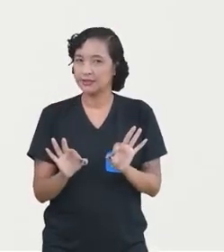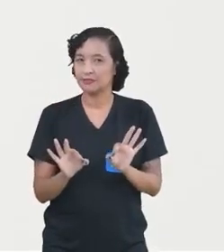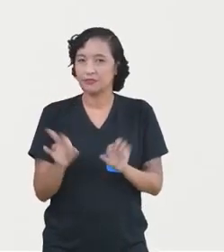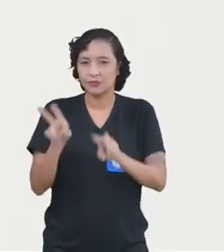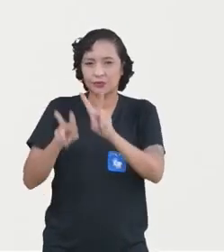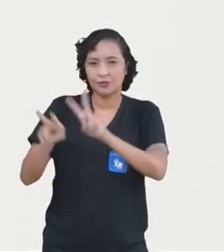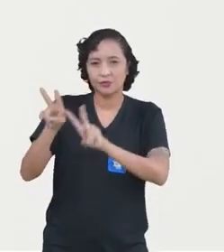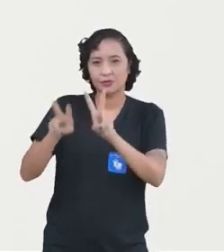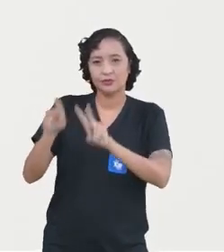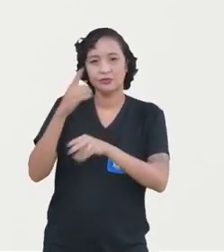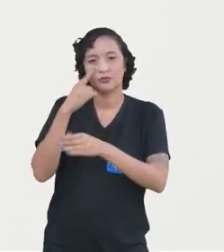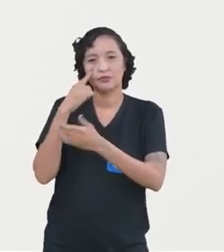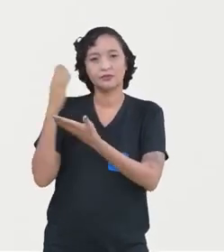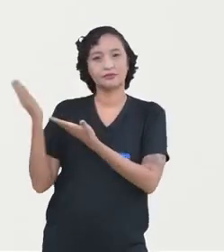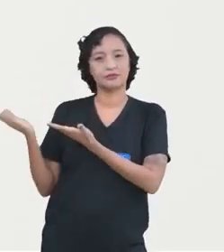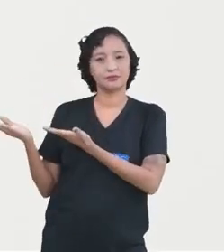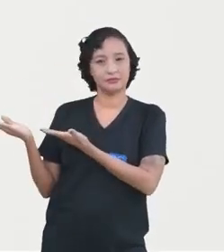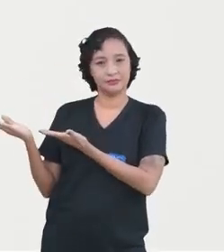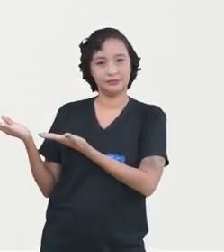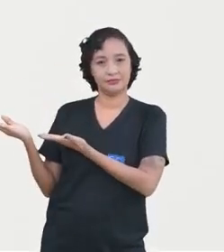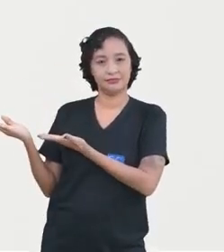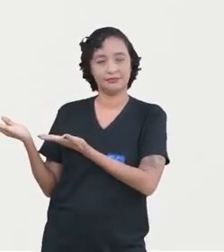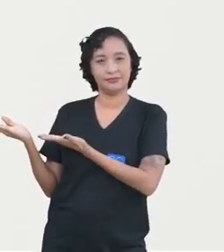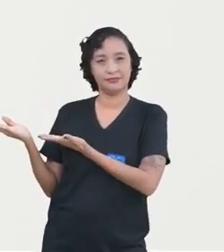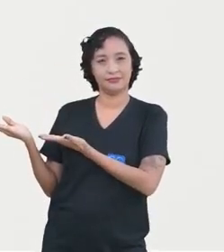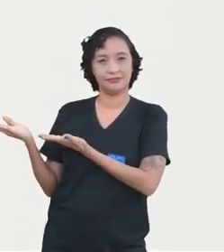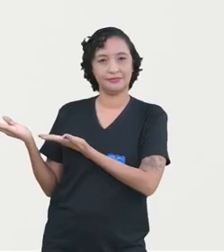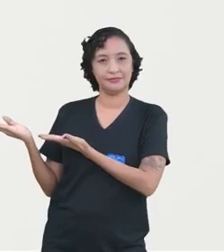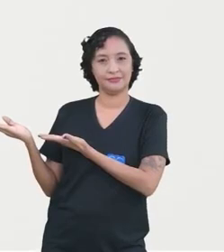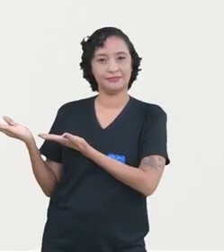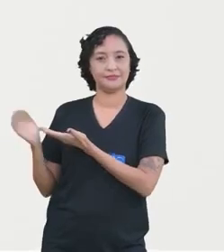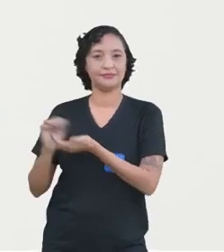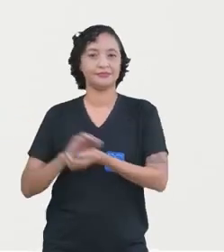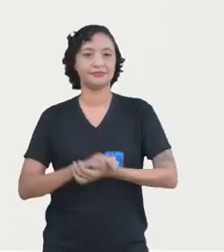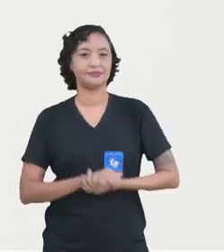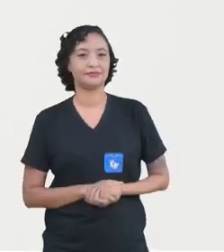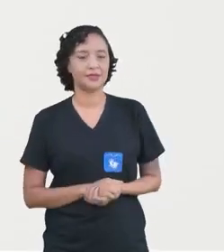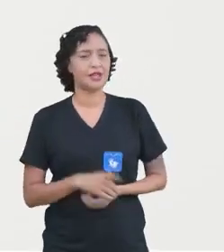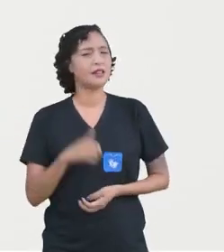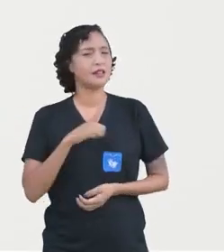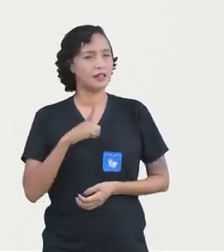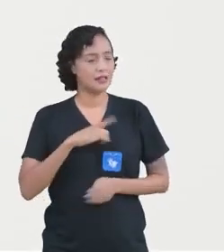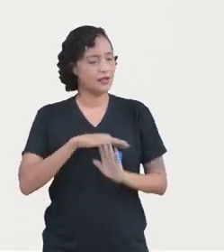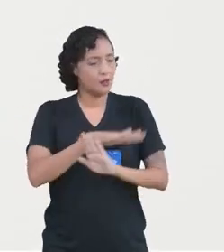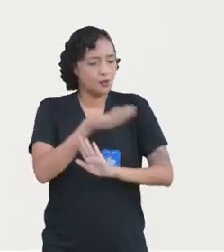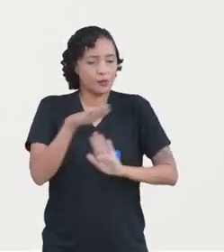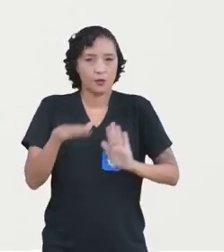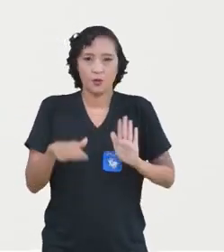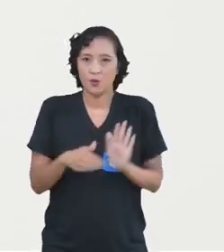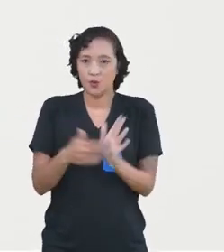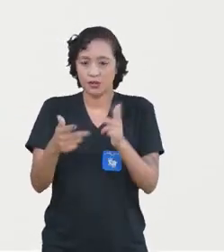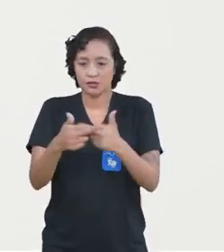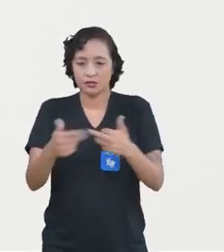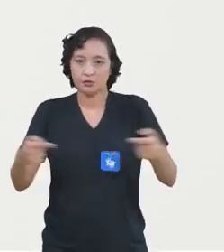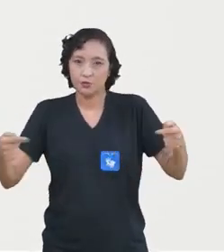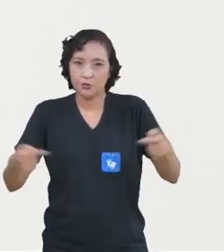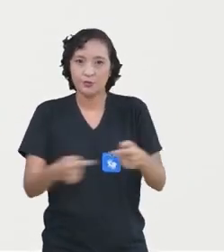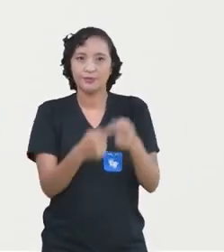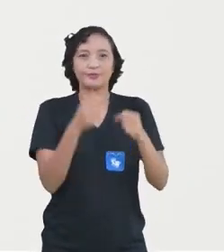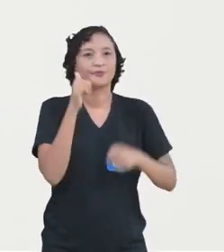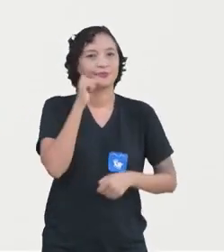observando o conteúdo todo que nós desenvolvemos, tem todos os órgãos do sistema reprodutor